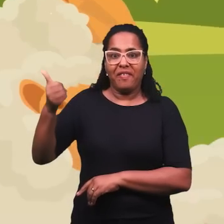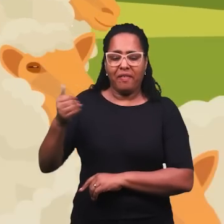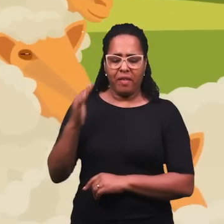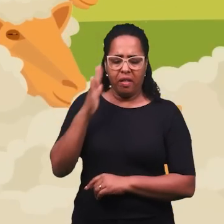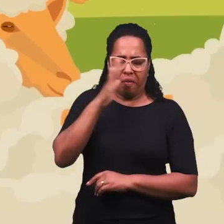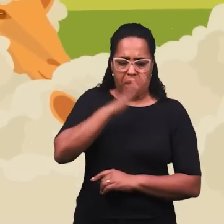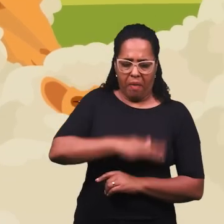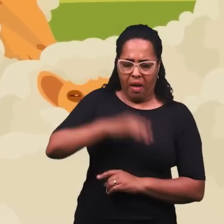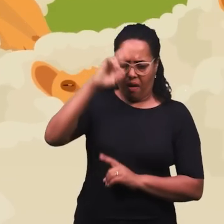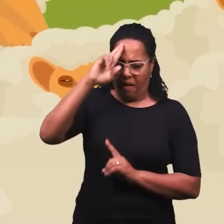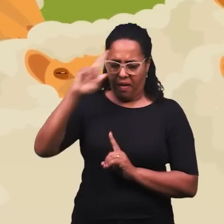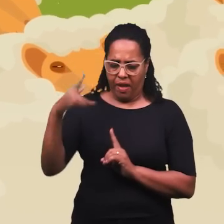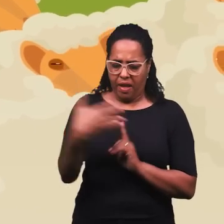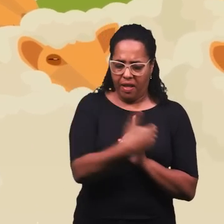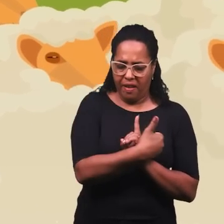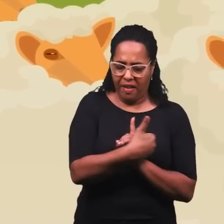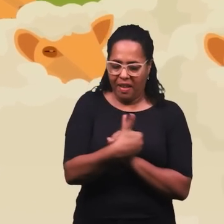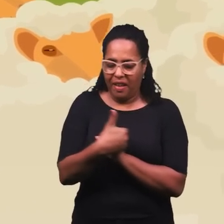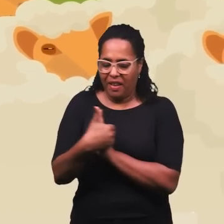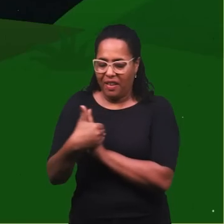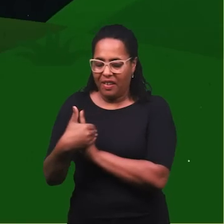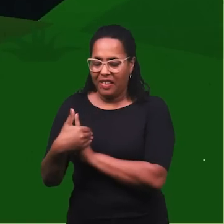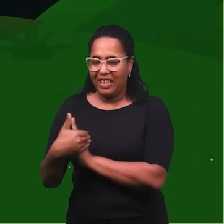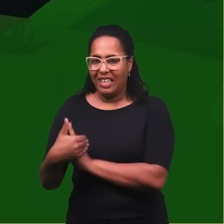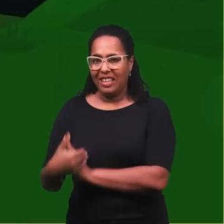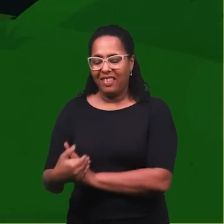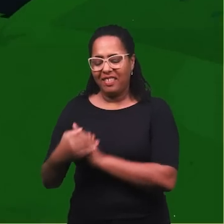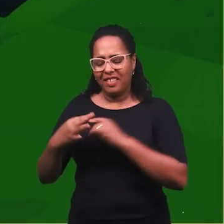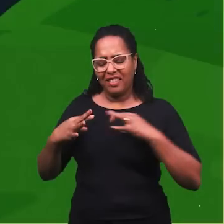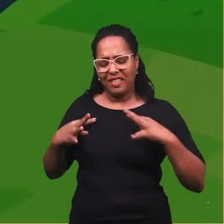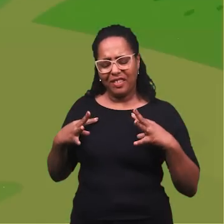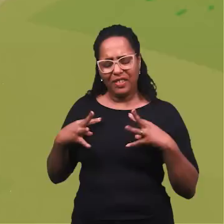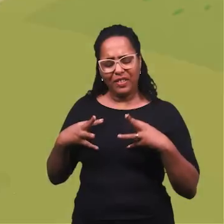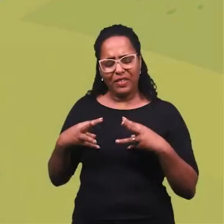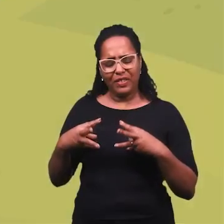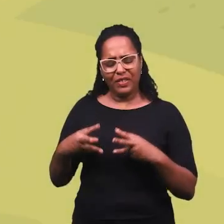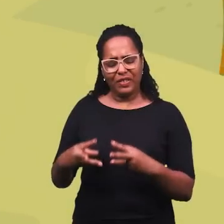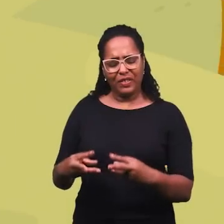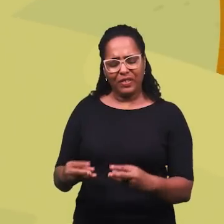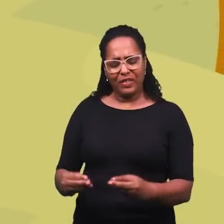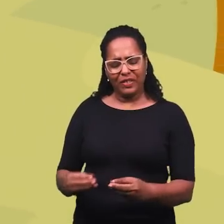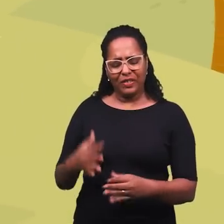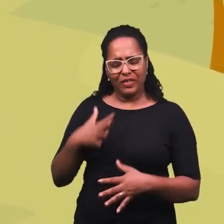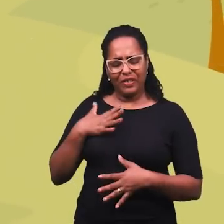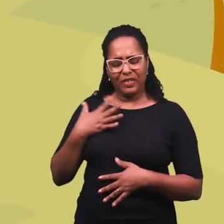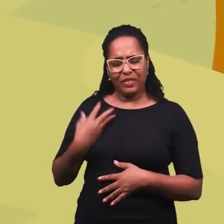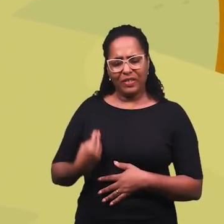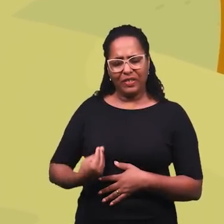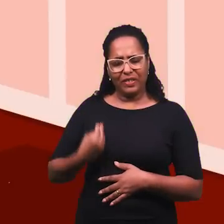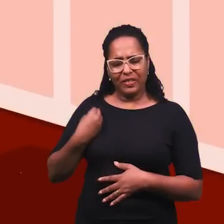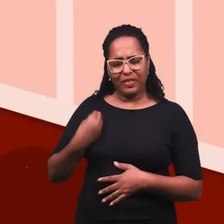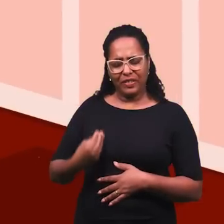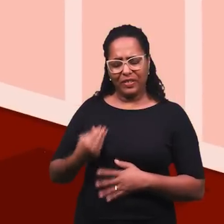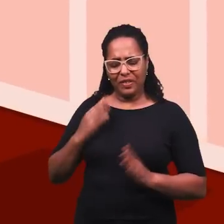amigo, do mal estou guardado, toda minha vida eu